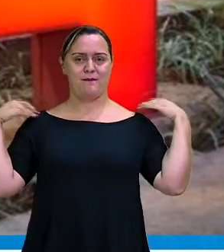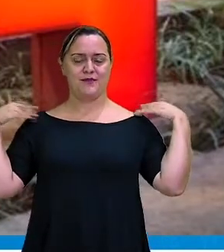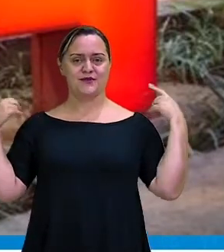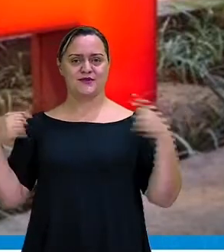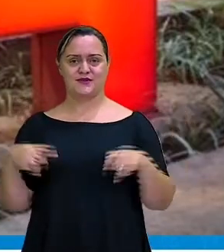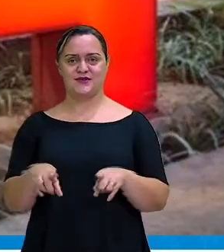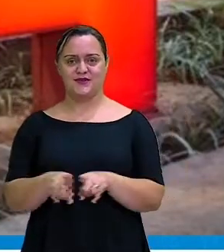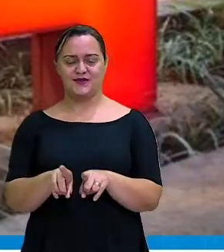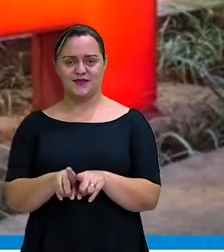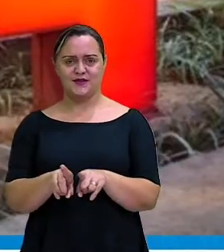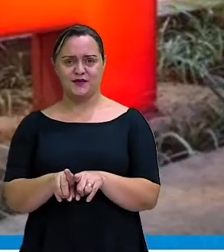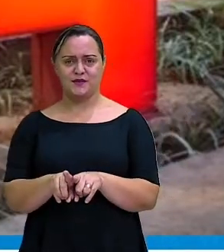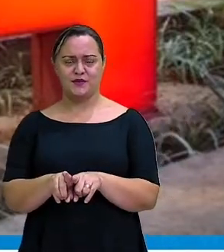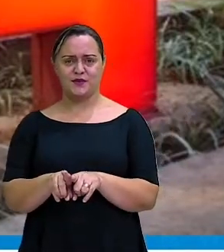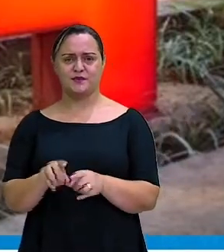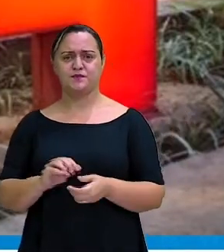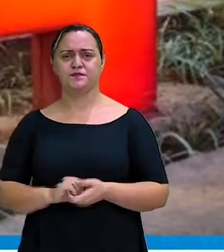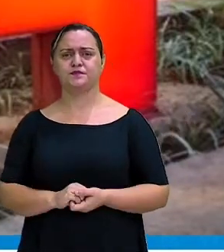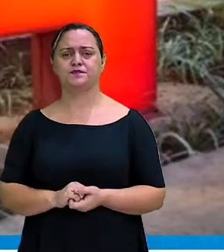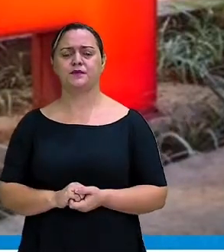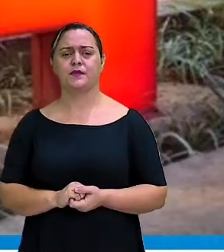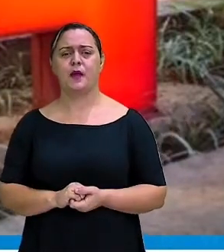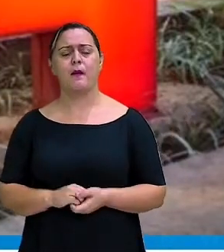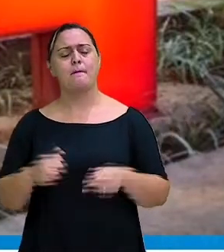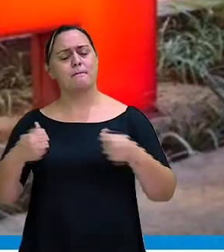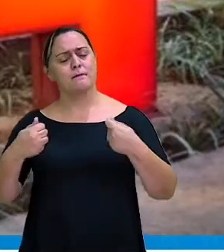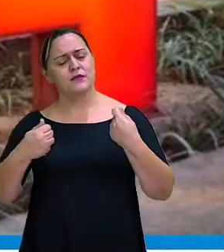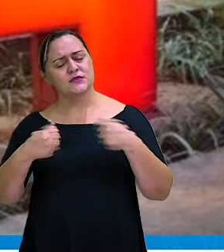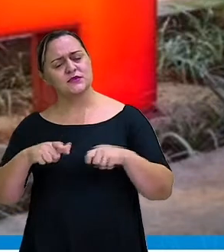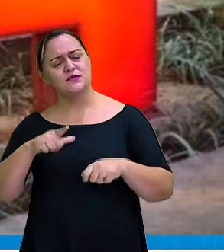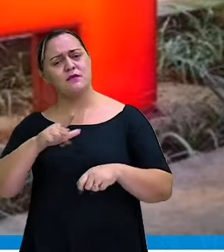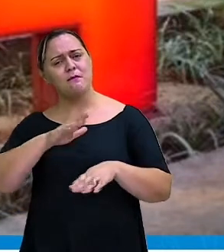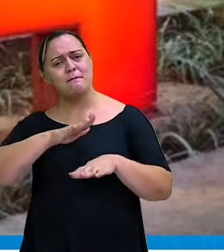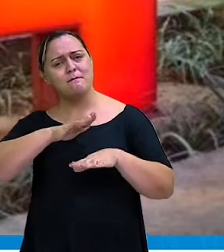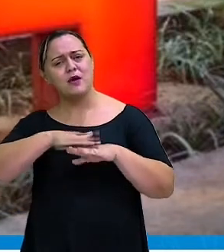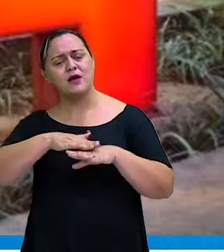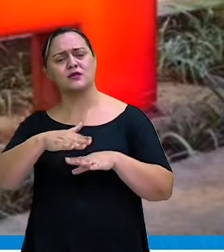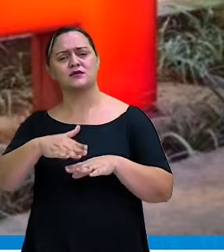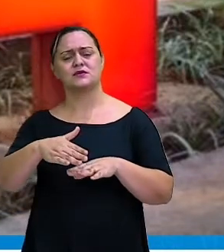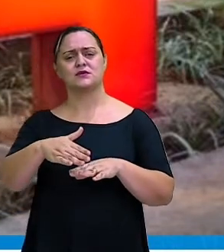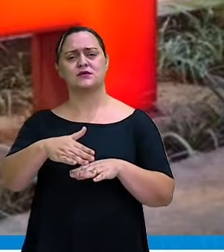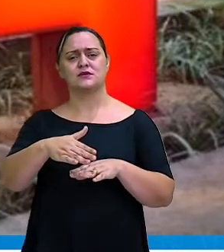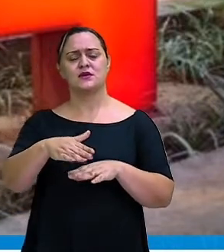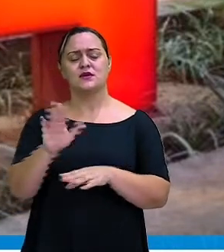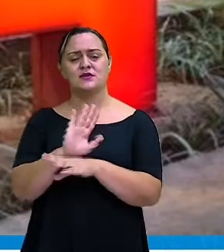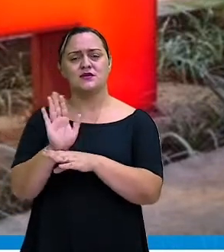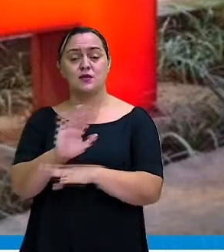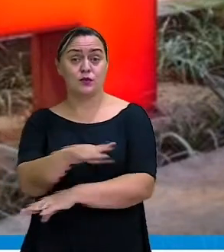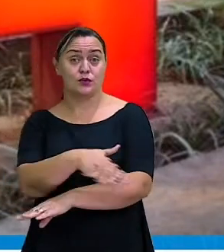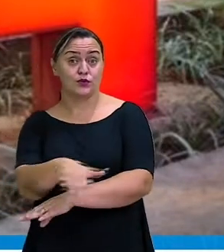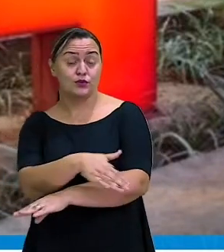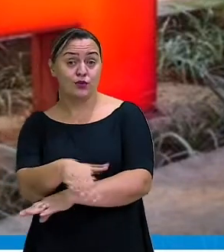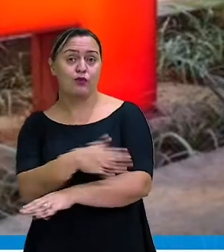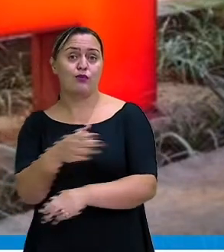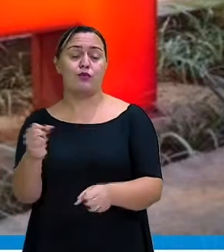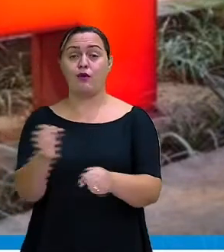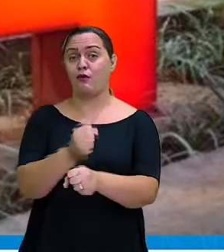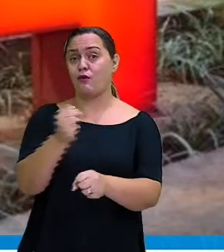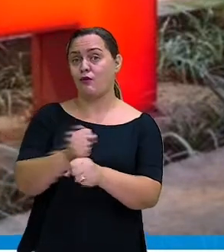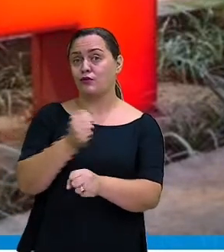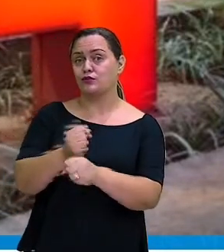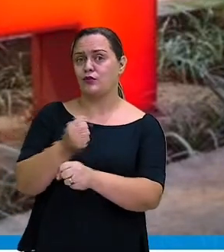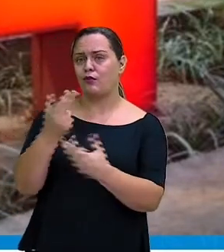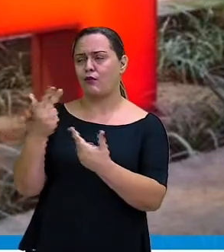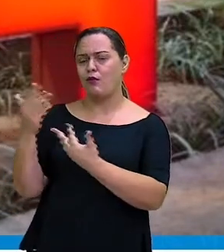cinéfilos precisam de mais cinemas de rua. O mundo precisa de mais ações sociais e construções inteligentes como